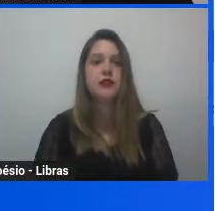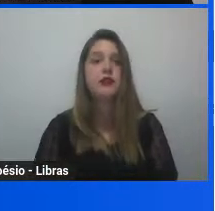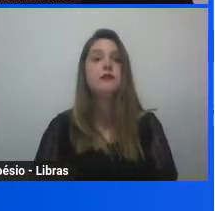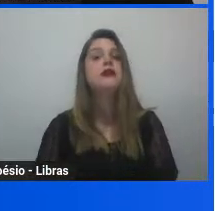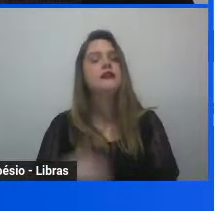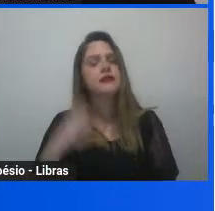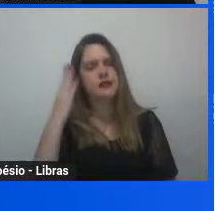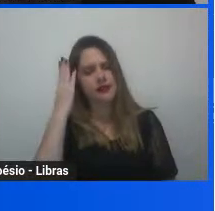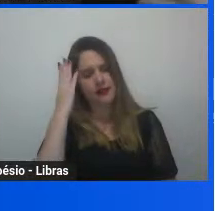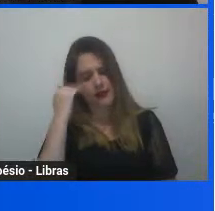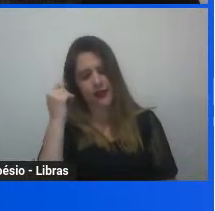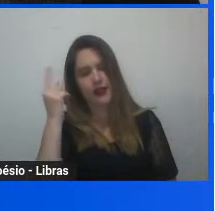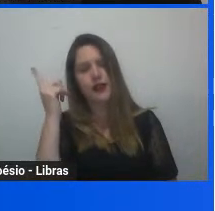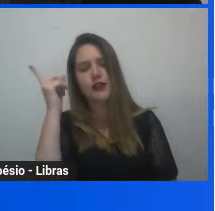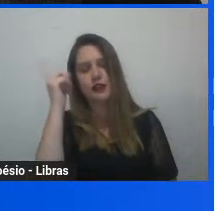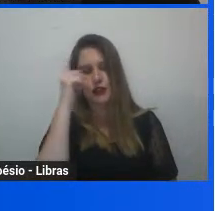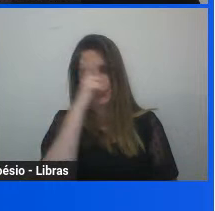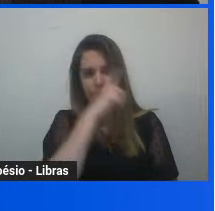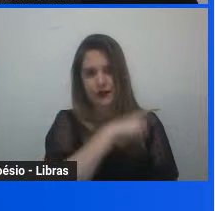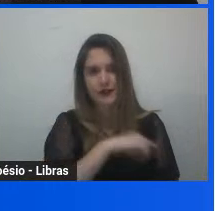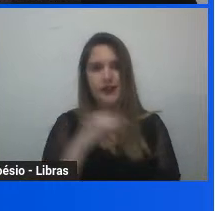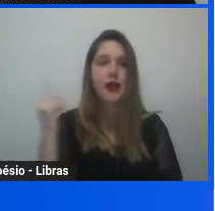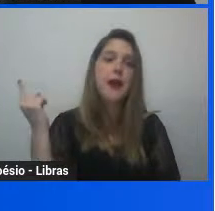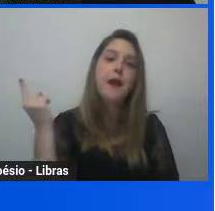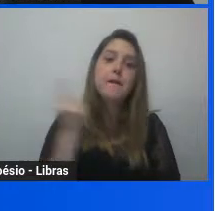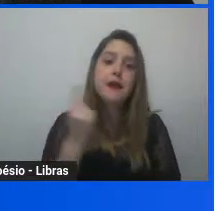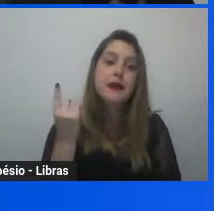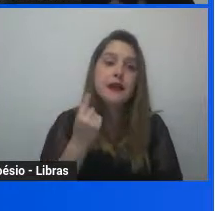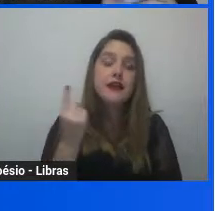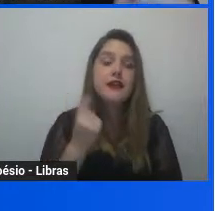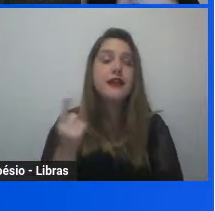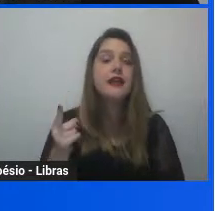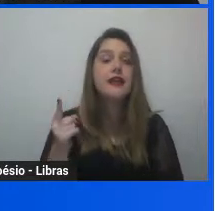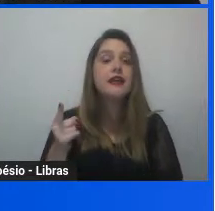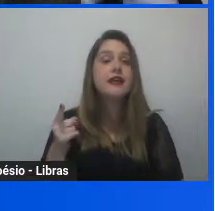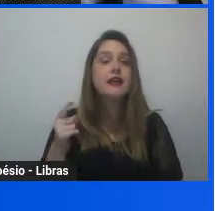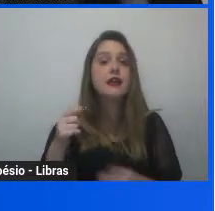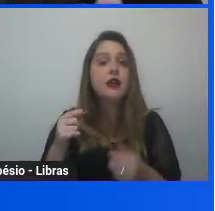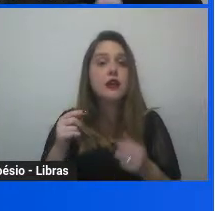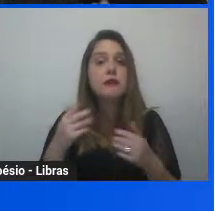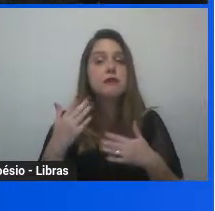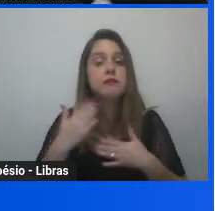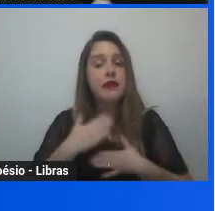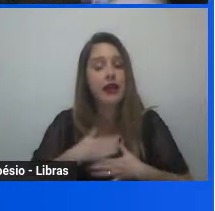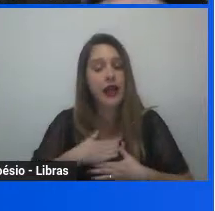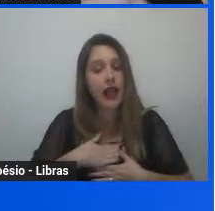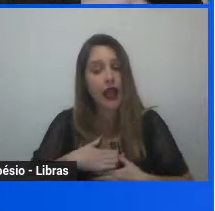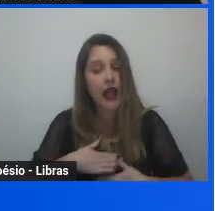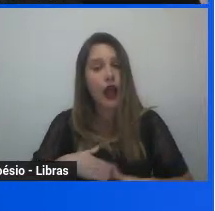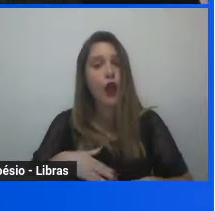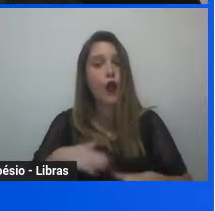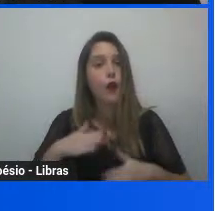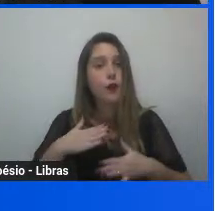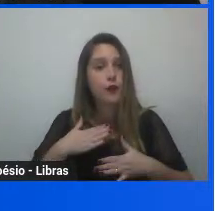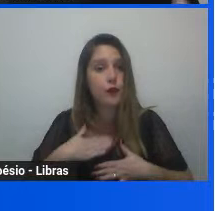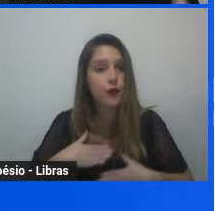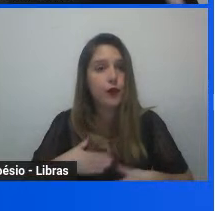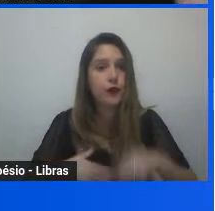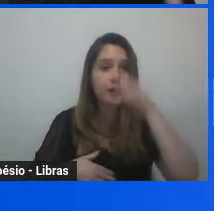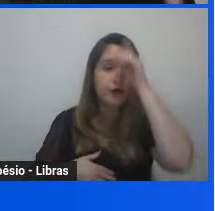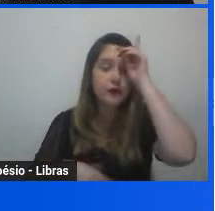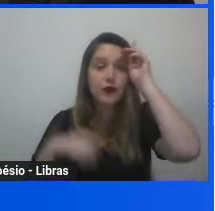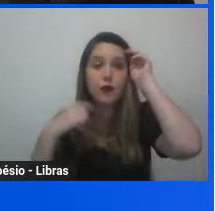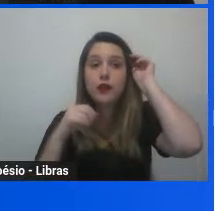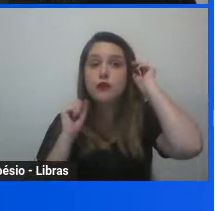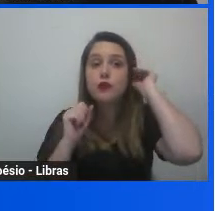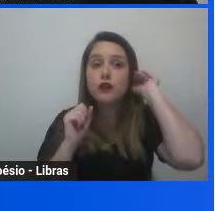mas no momento de fratura, a primeira coisa a tentar a fazer é manter você calmo. A situação já ocorreu. O que a gente pode